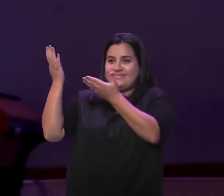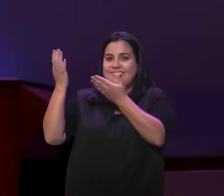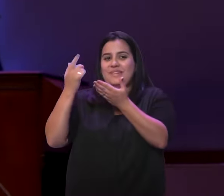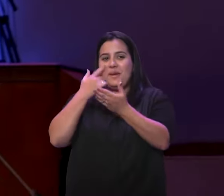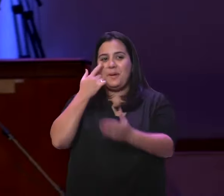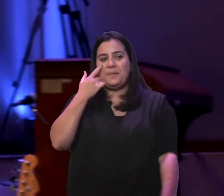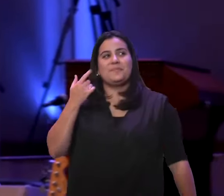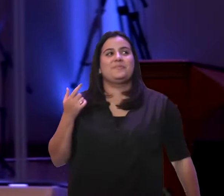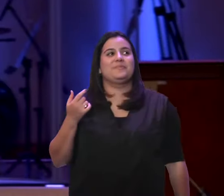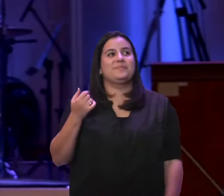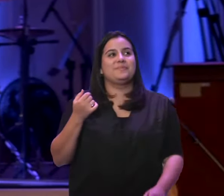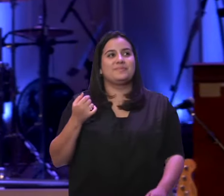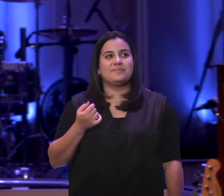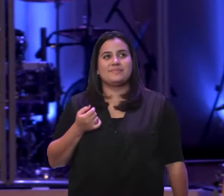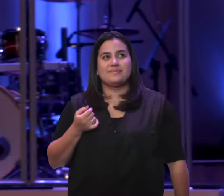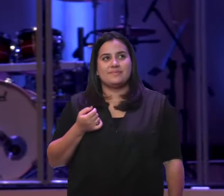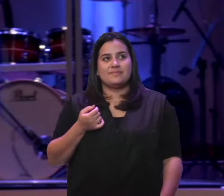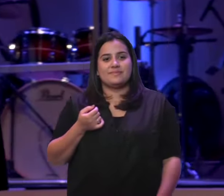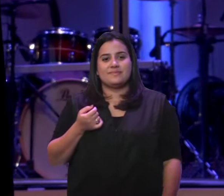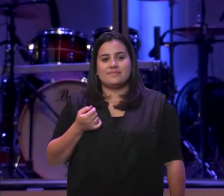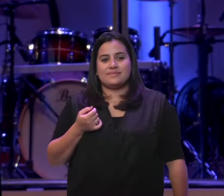mim.